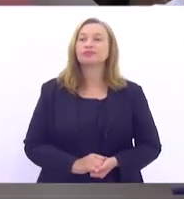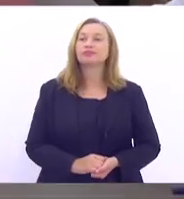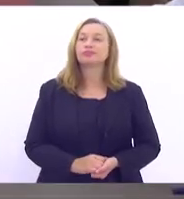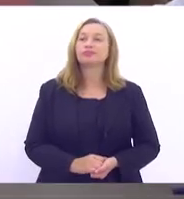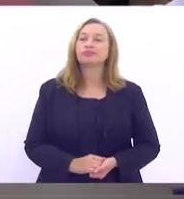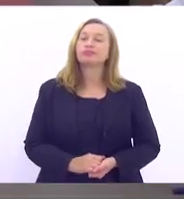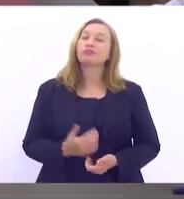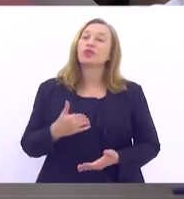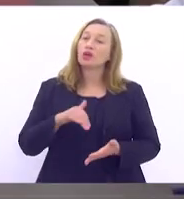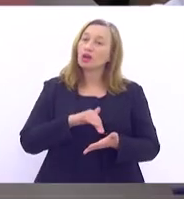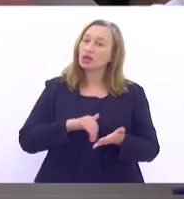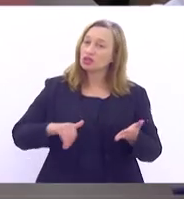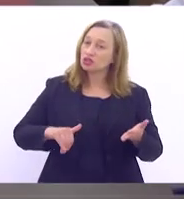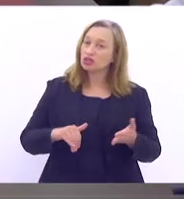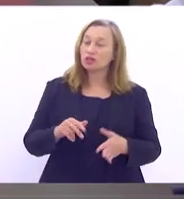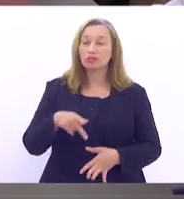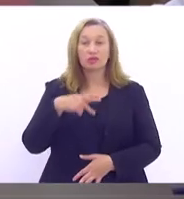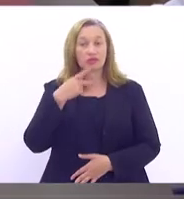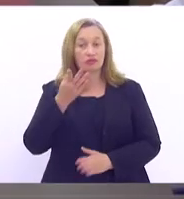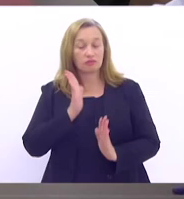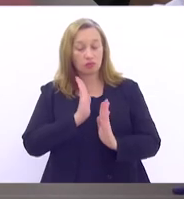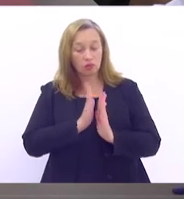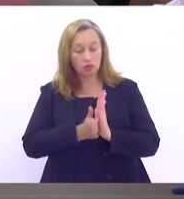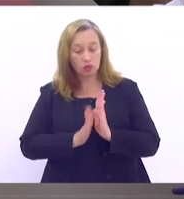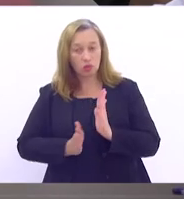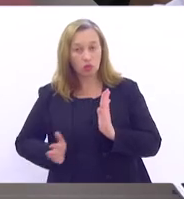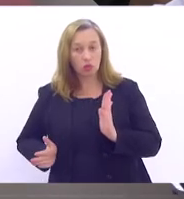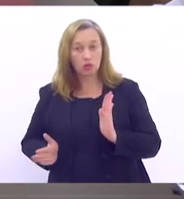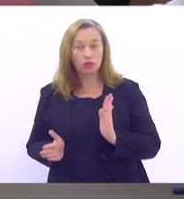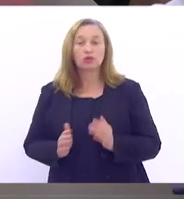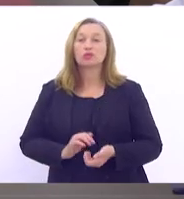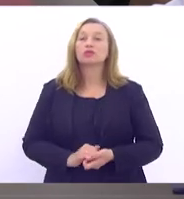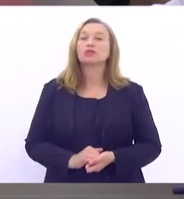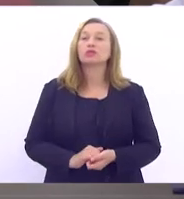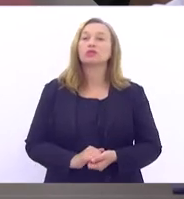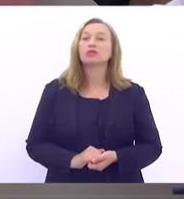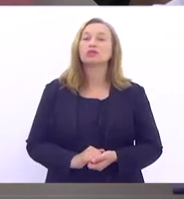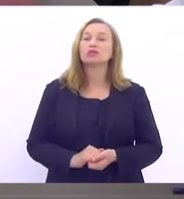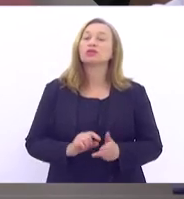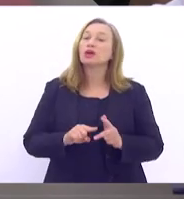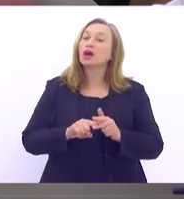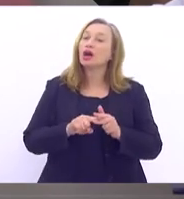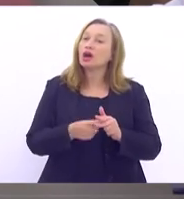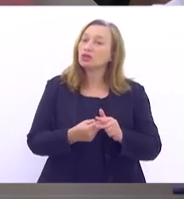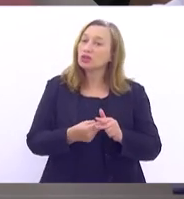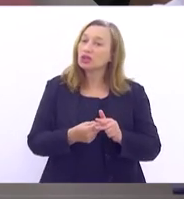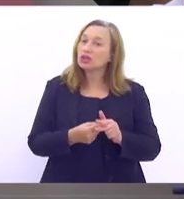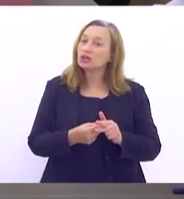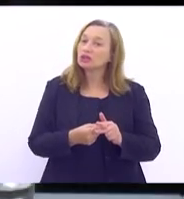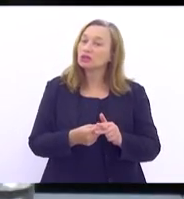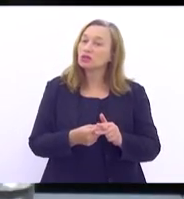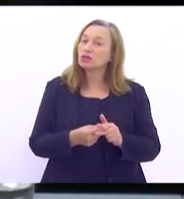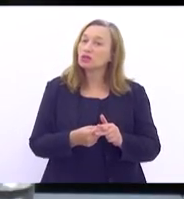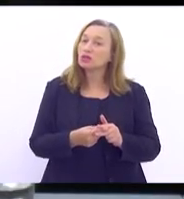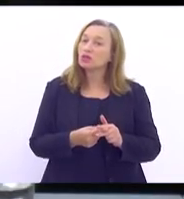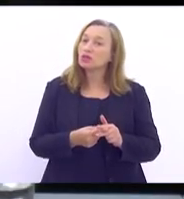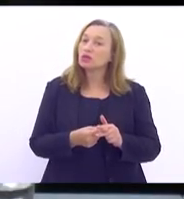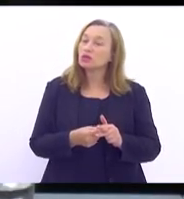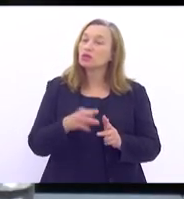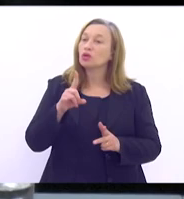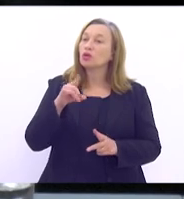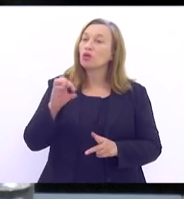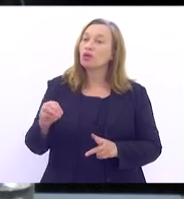Eu retiro a minha questão de ordem, na medida que ele está alterando, né, o